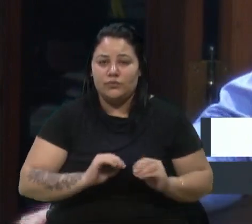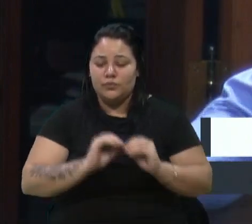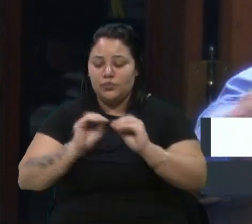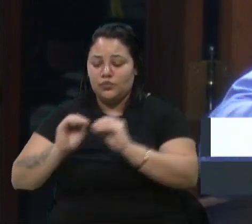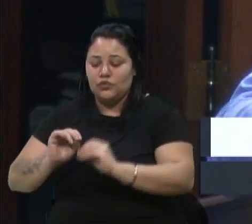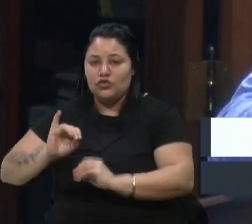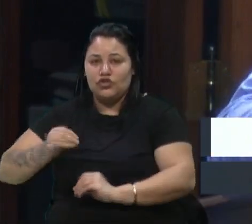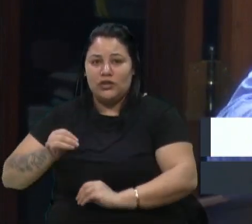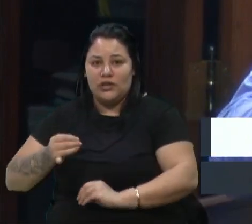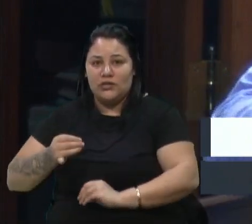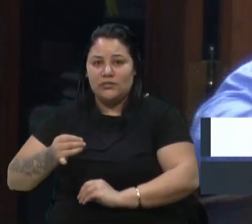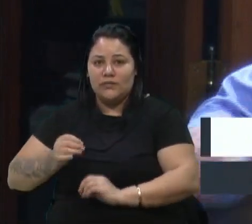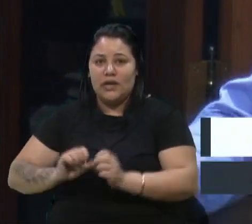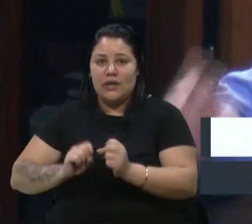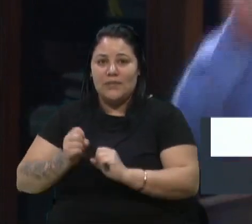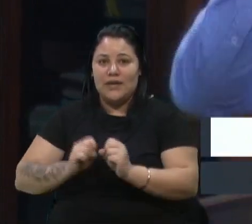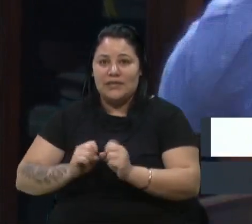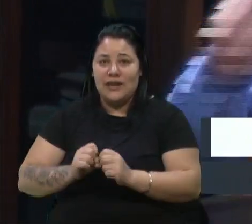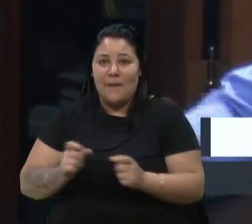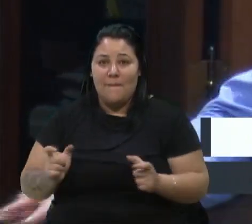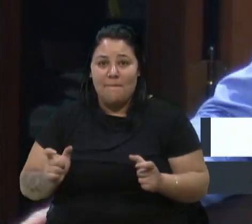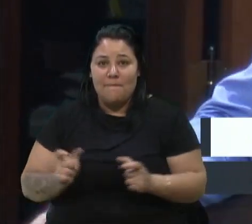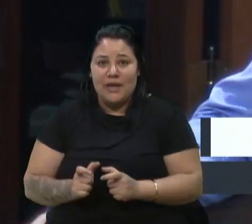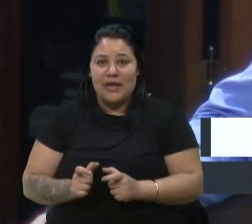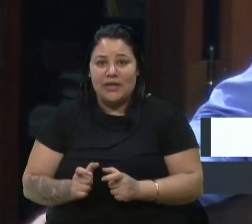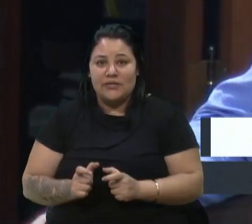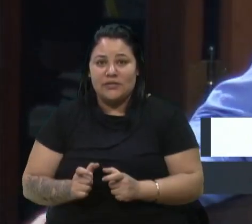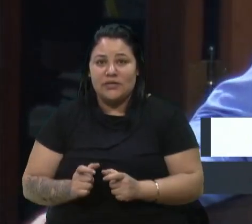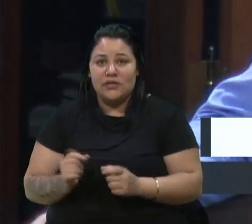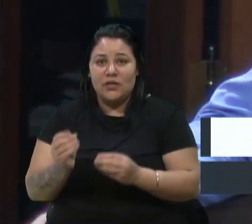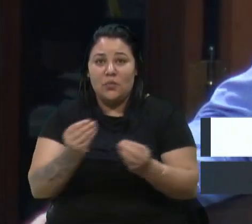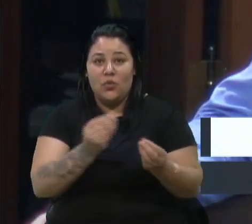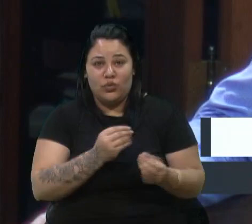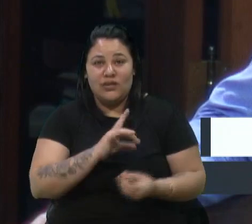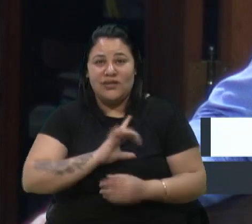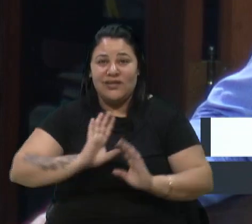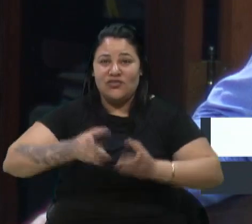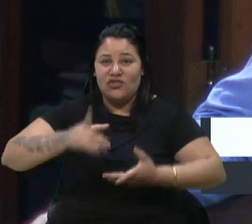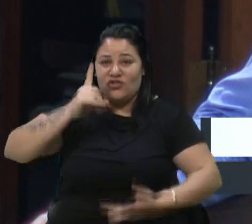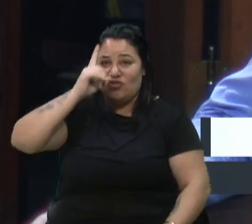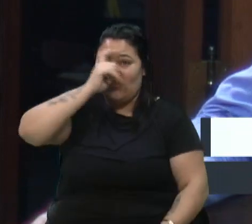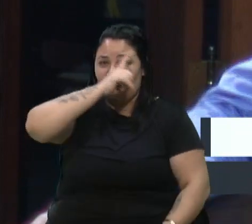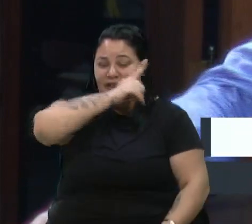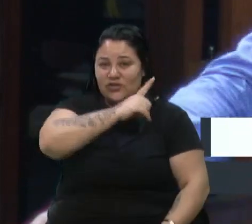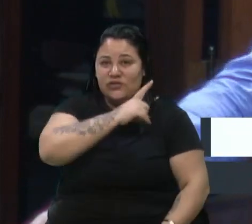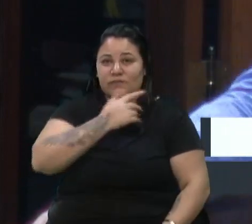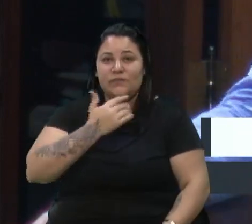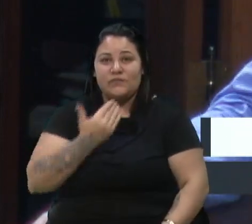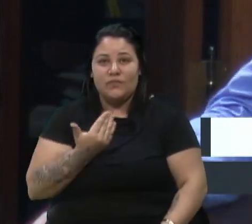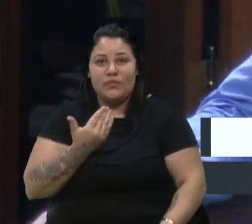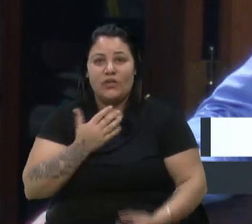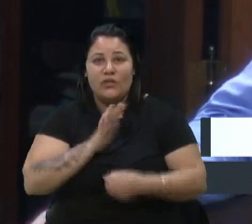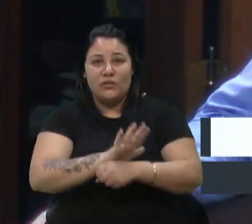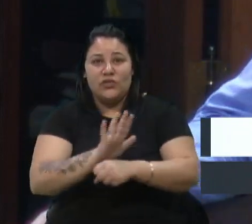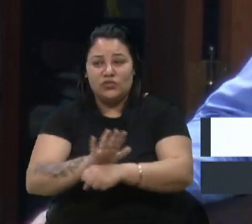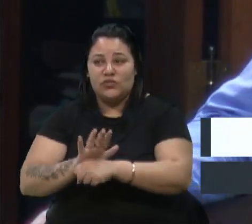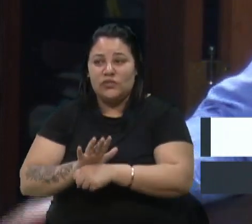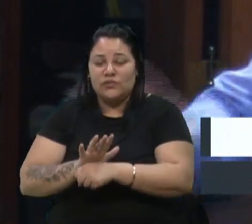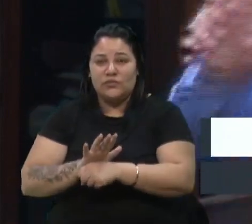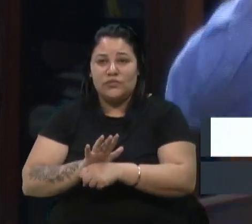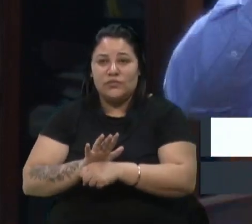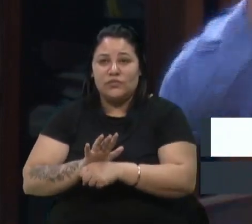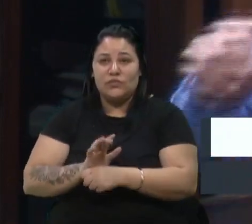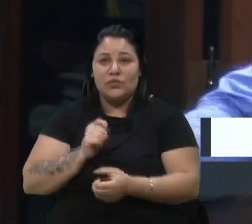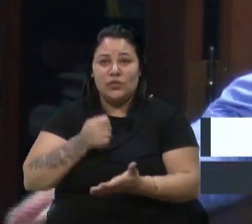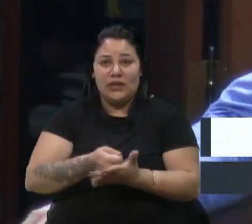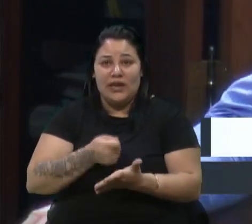e pequenas, que muitas estão em dificuldade, isso era um alento a elas, poder jogar seus tributos 3